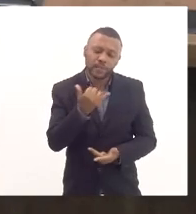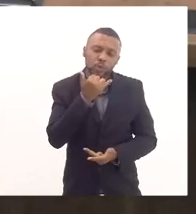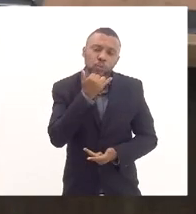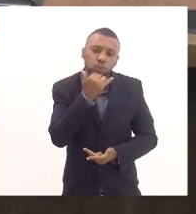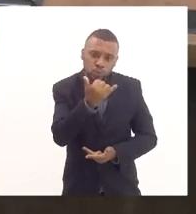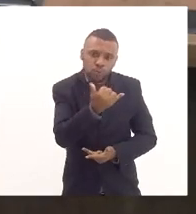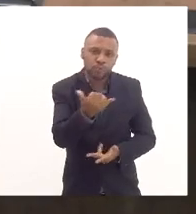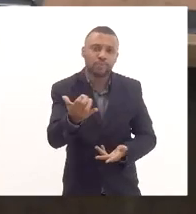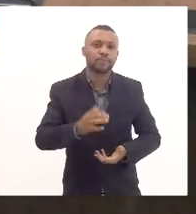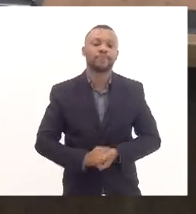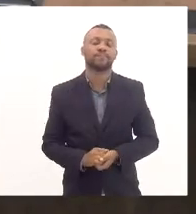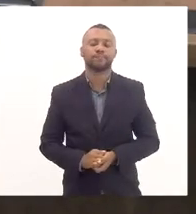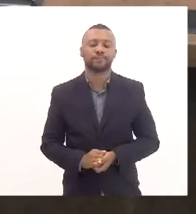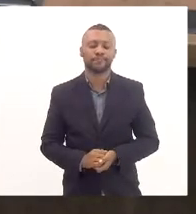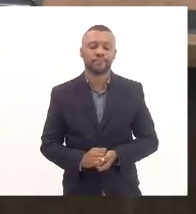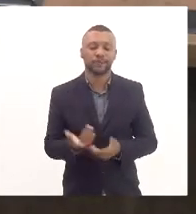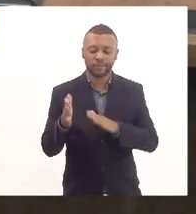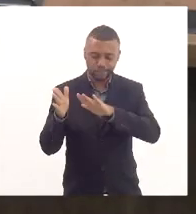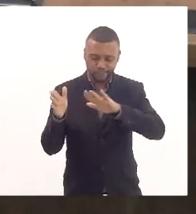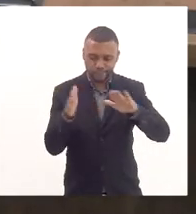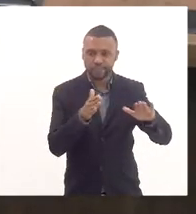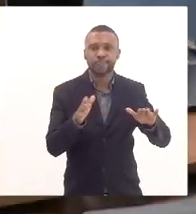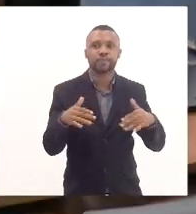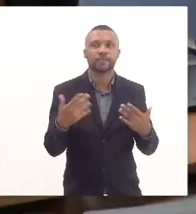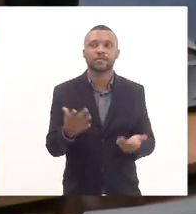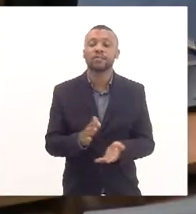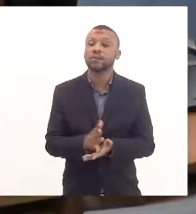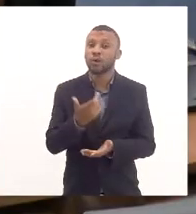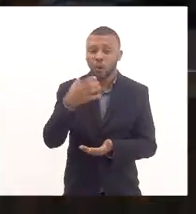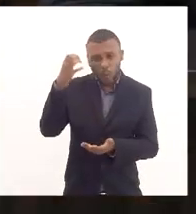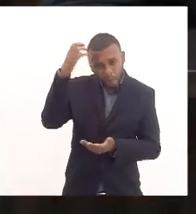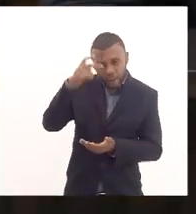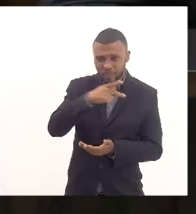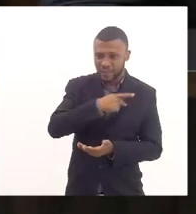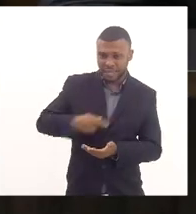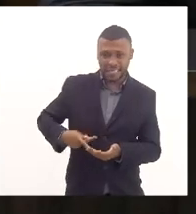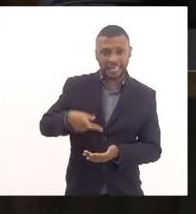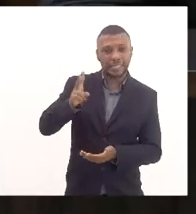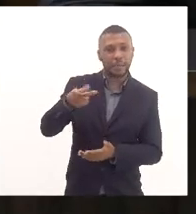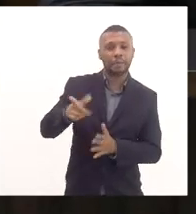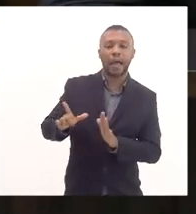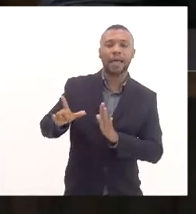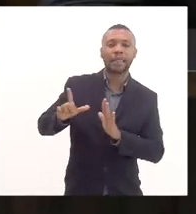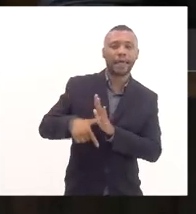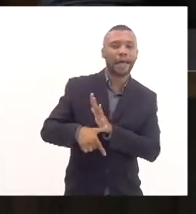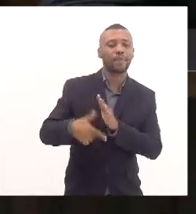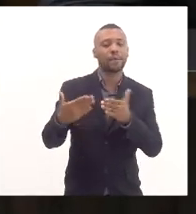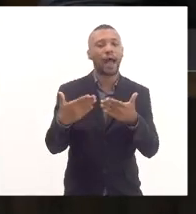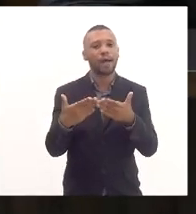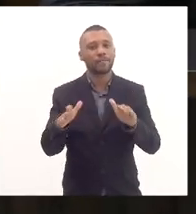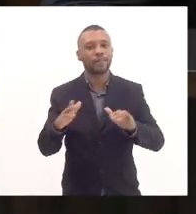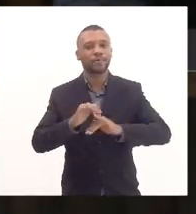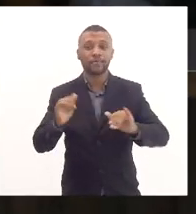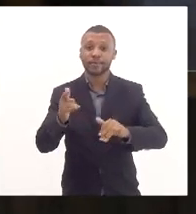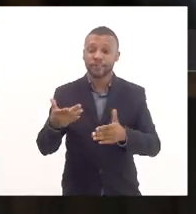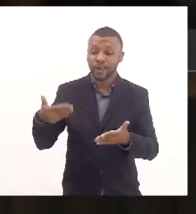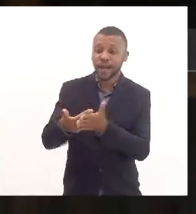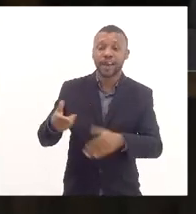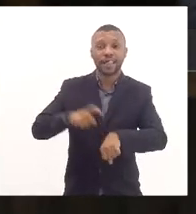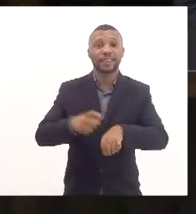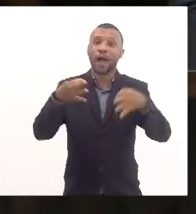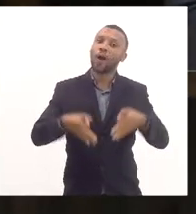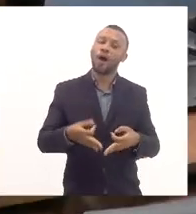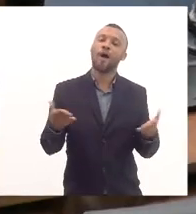dá um e o padrão presidente que sempre chega atrasado para abrir e chegou na hora